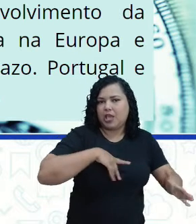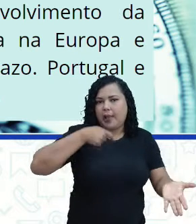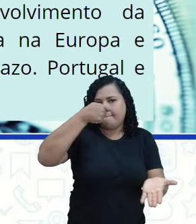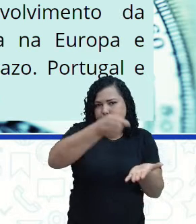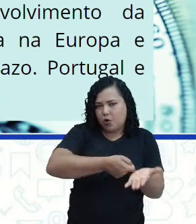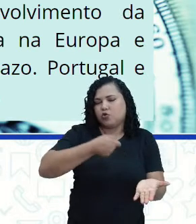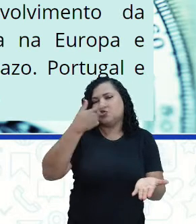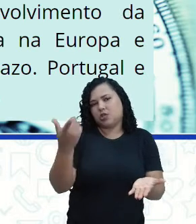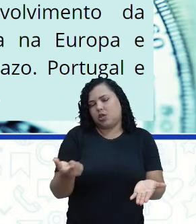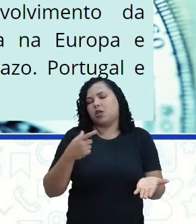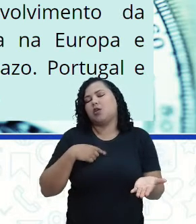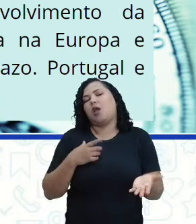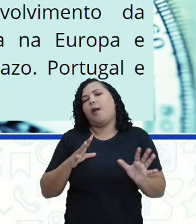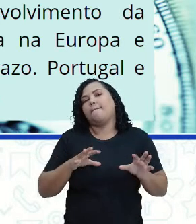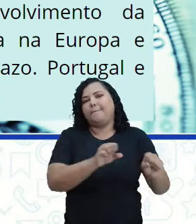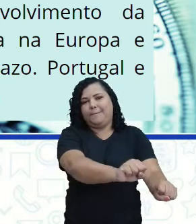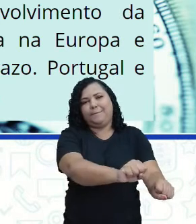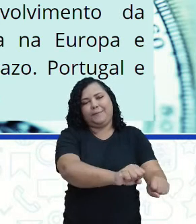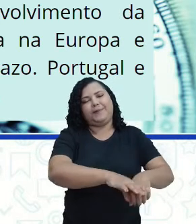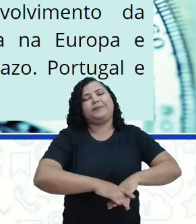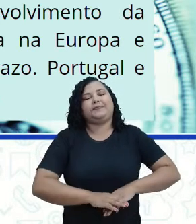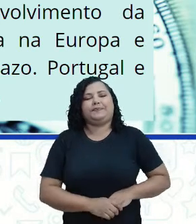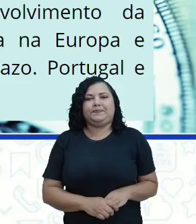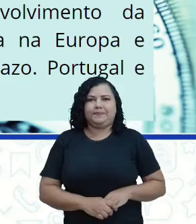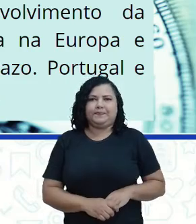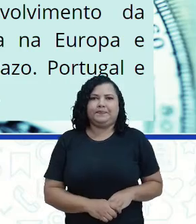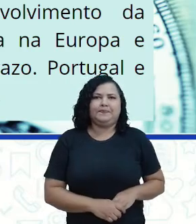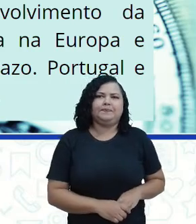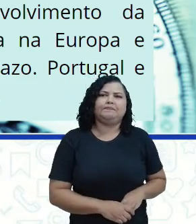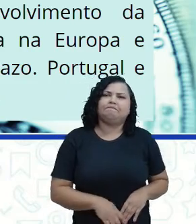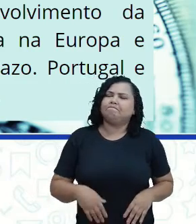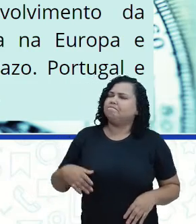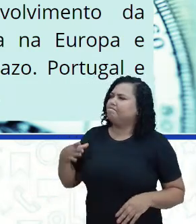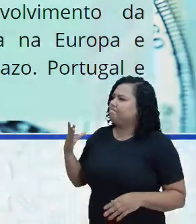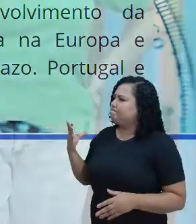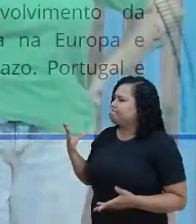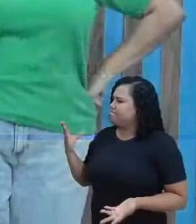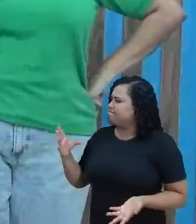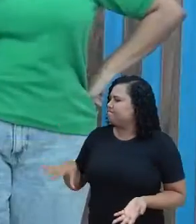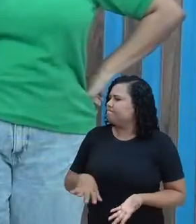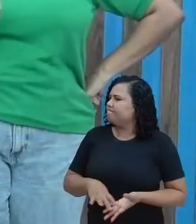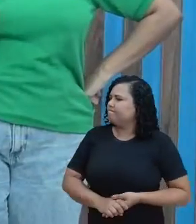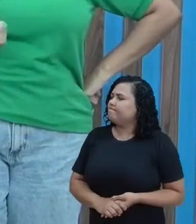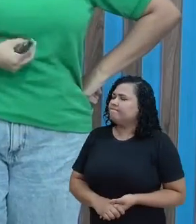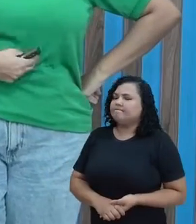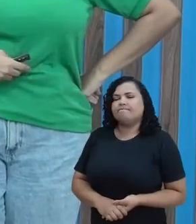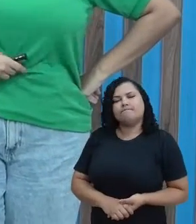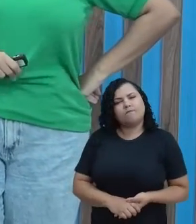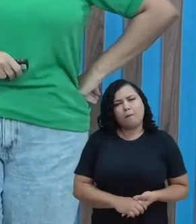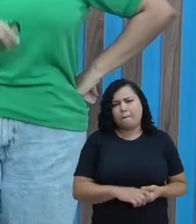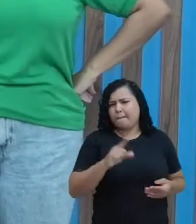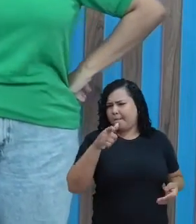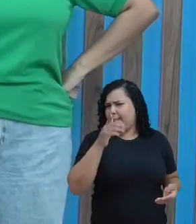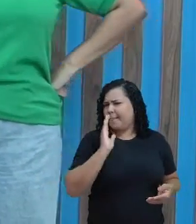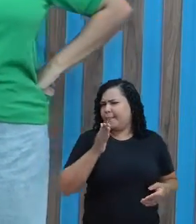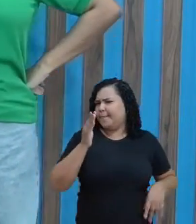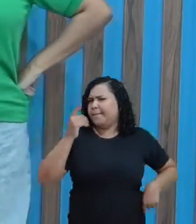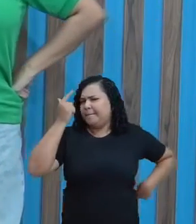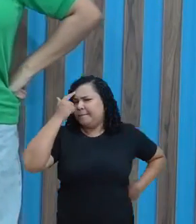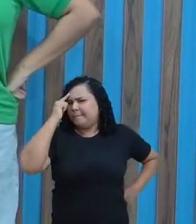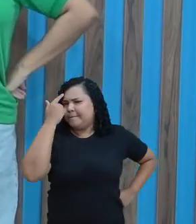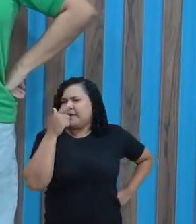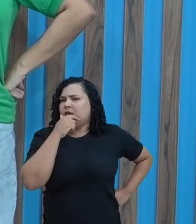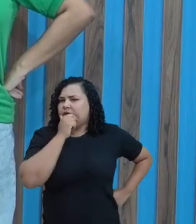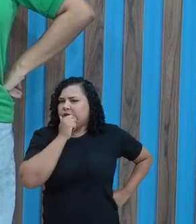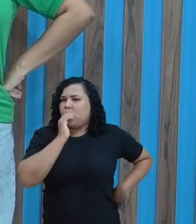um dos mecanismos de dominação. E aí, deixa eu perguntar, vocês já pararam para pensar quais as consequências dessas